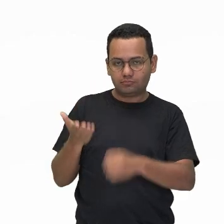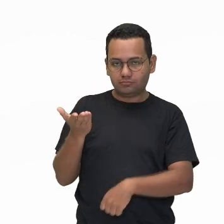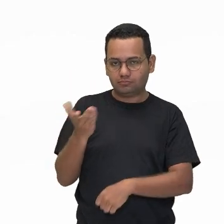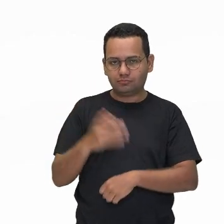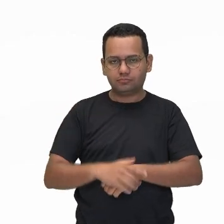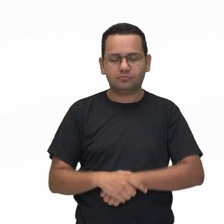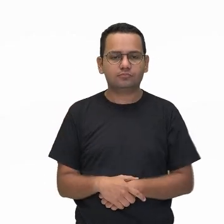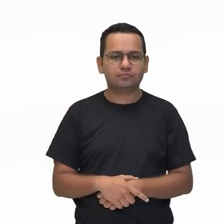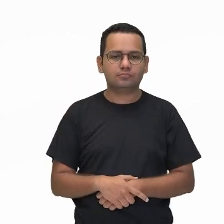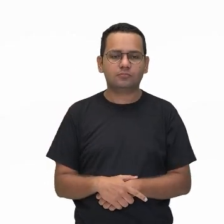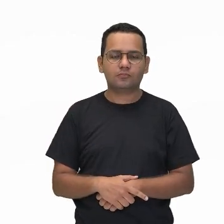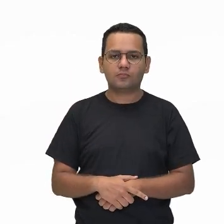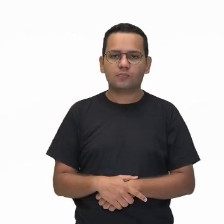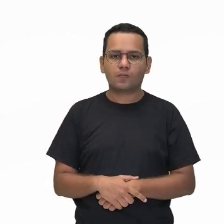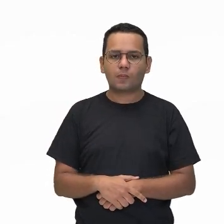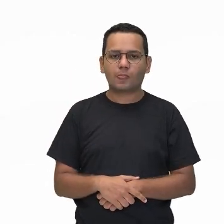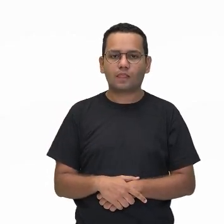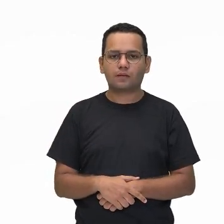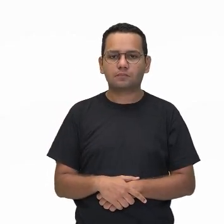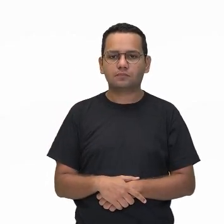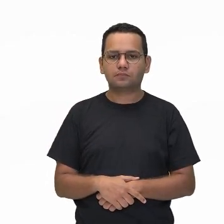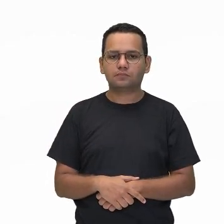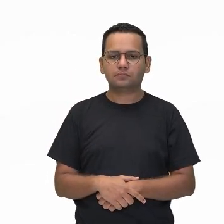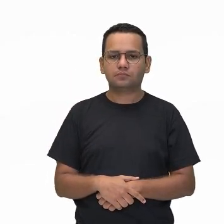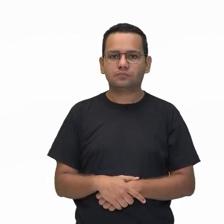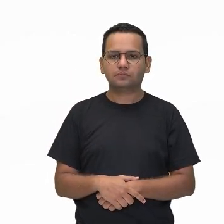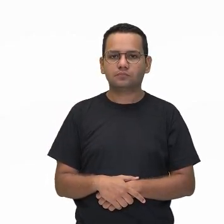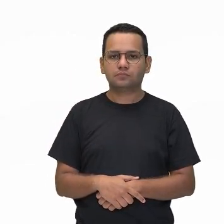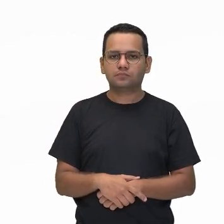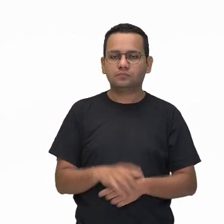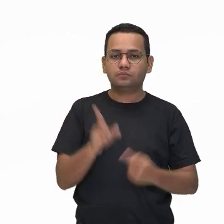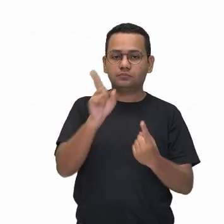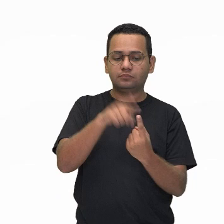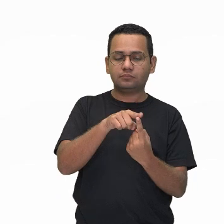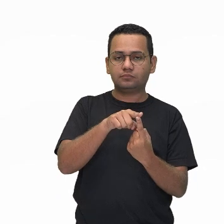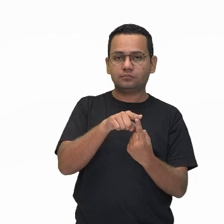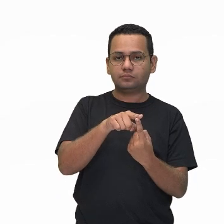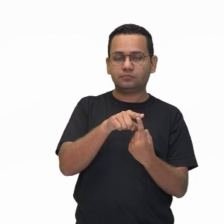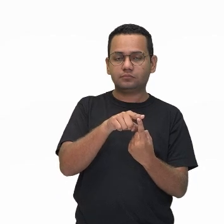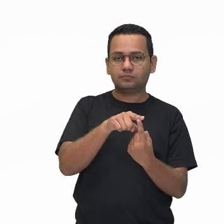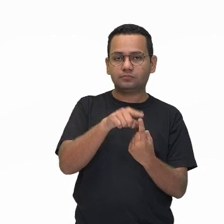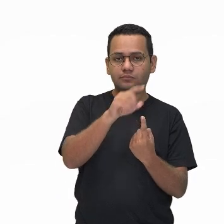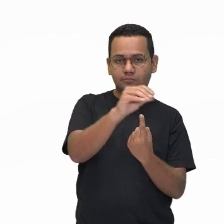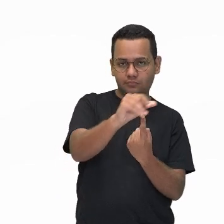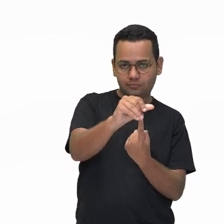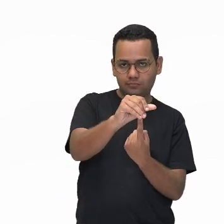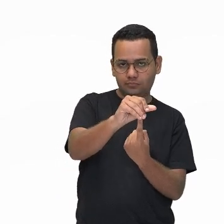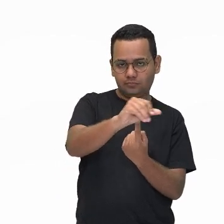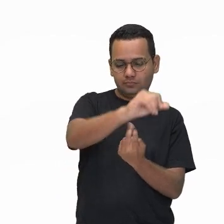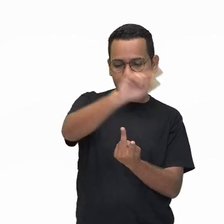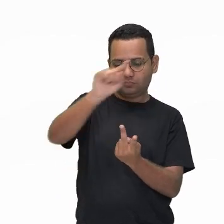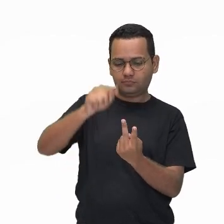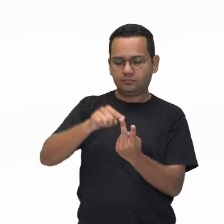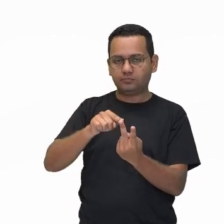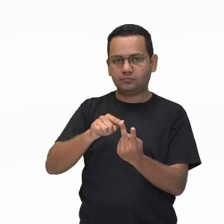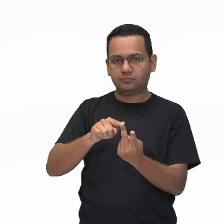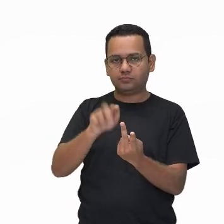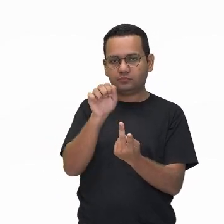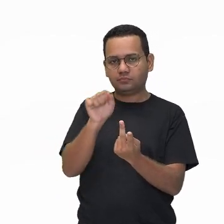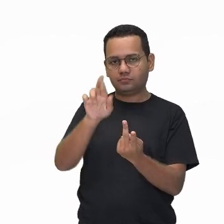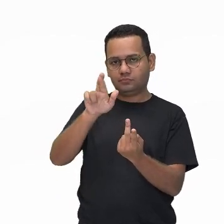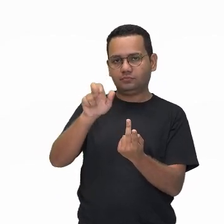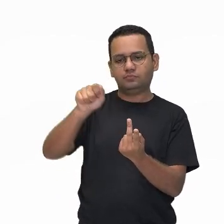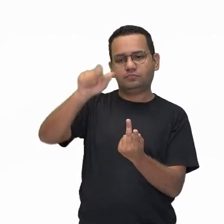natureza nós falamos primeiramente da das que são feitas na no meio terrestre depois no